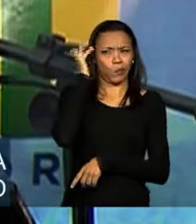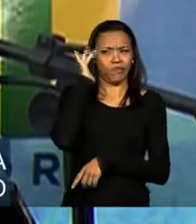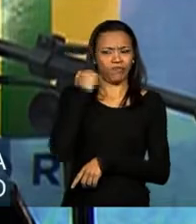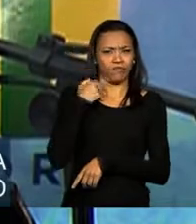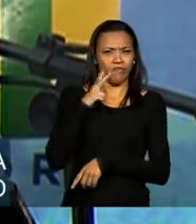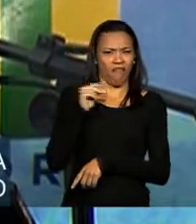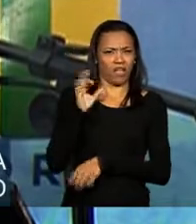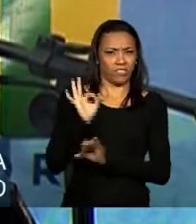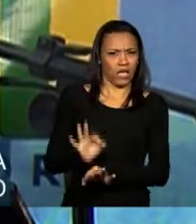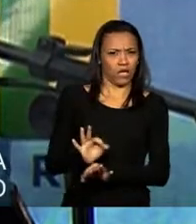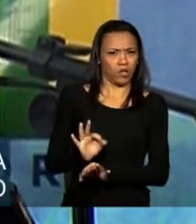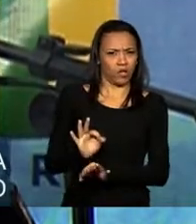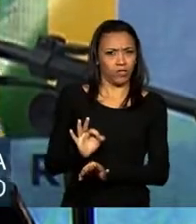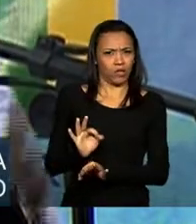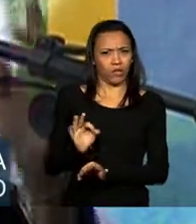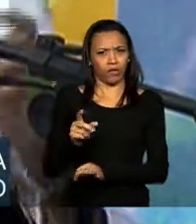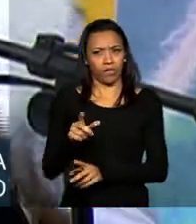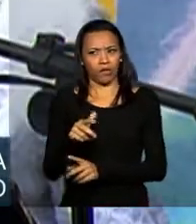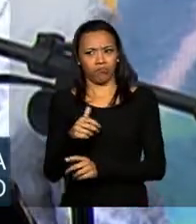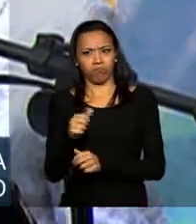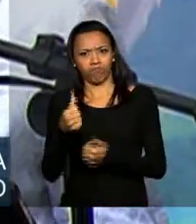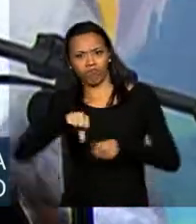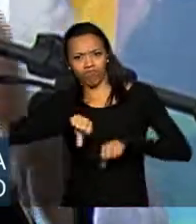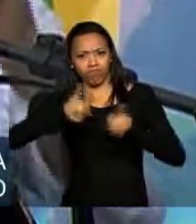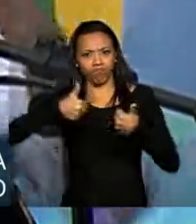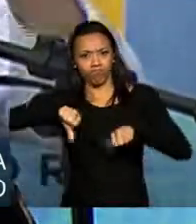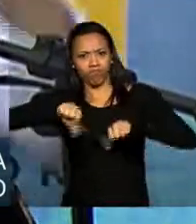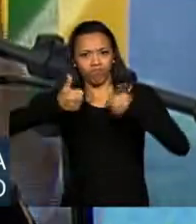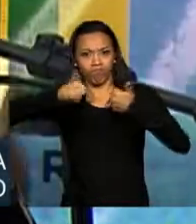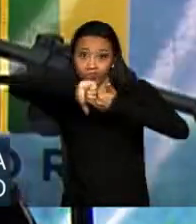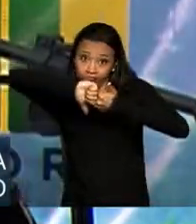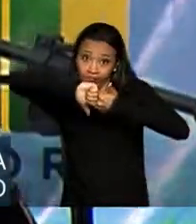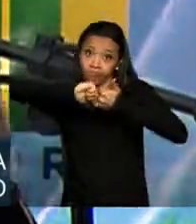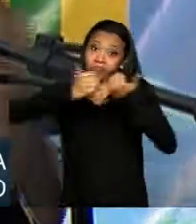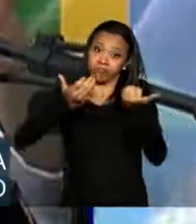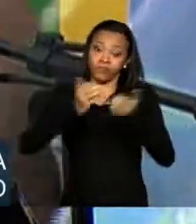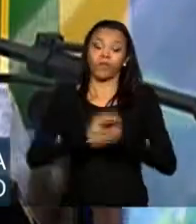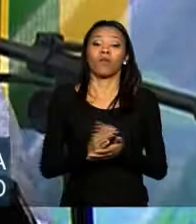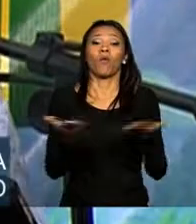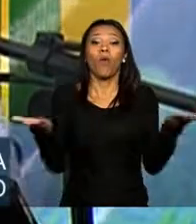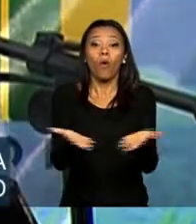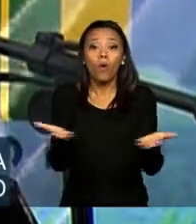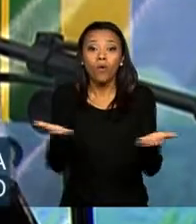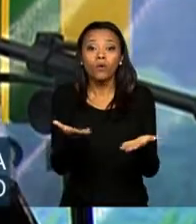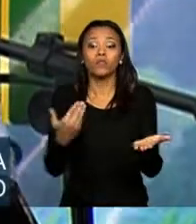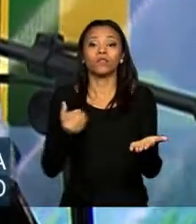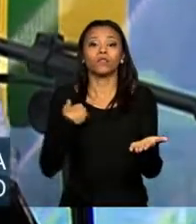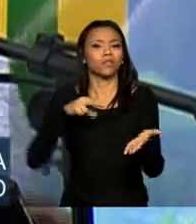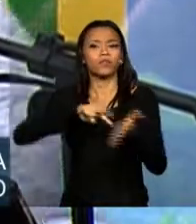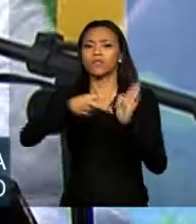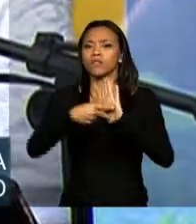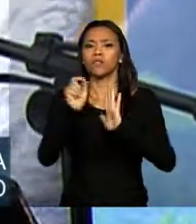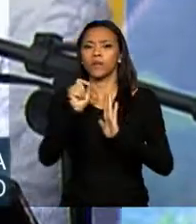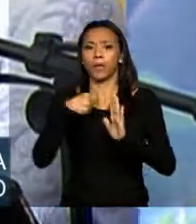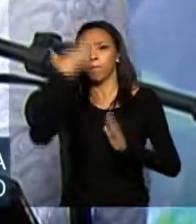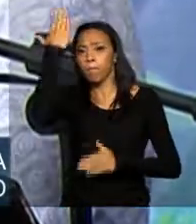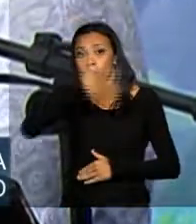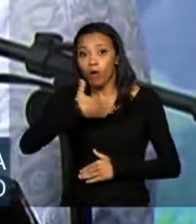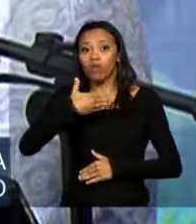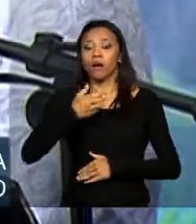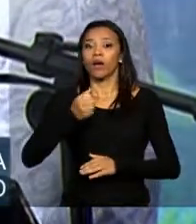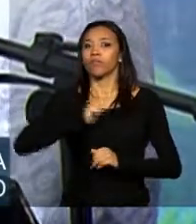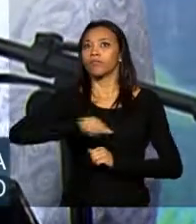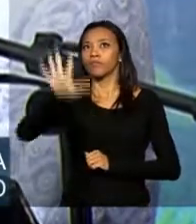daria certo ou não então estar aqui hoje tem um sentido de mostrar para o Brasil que é